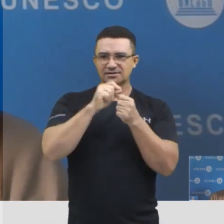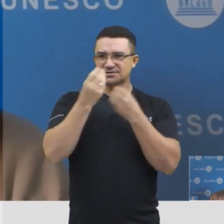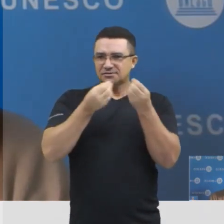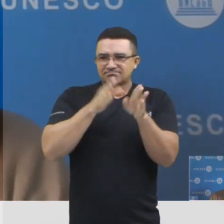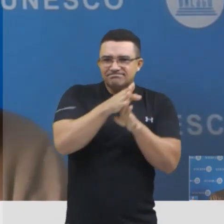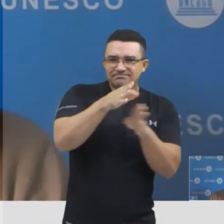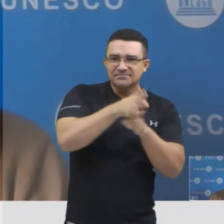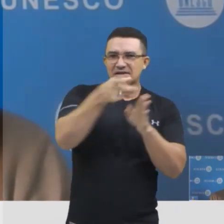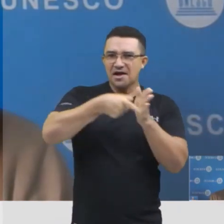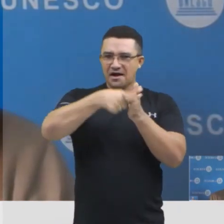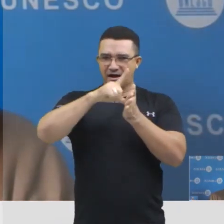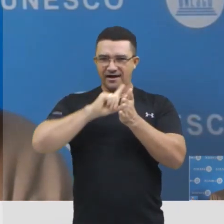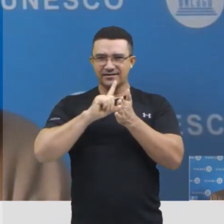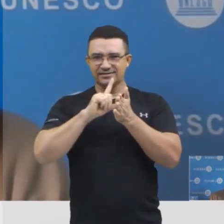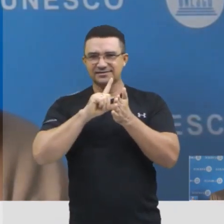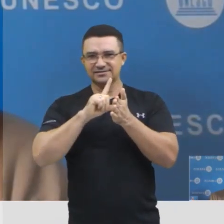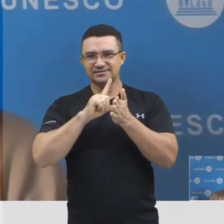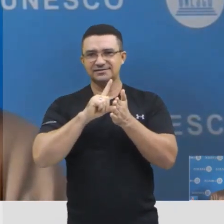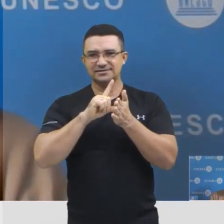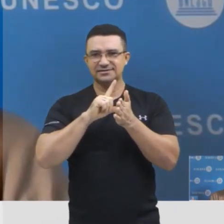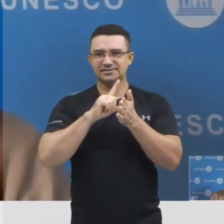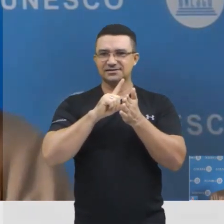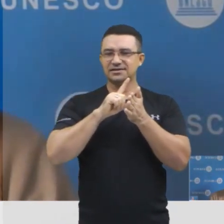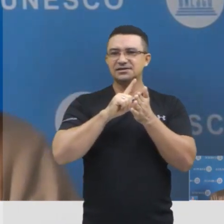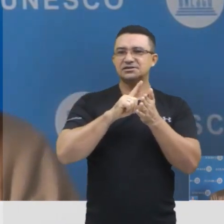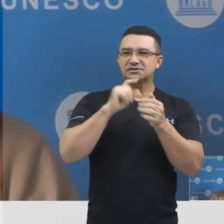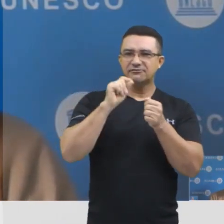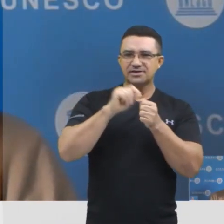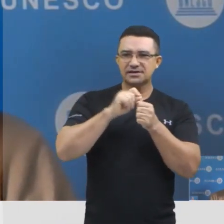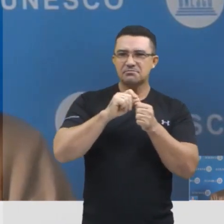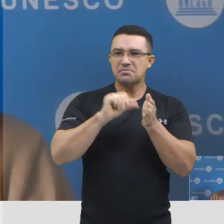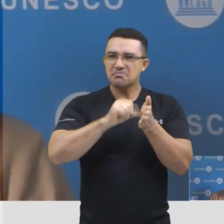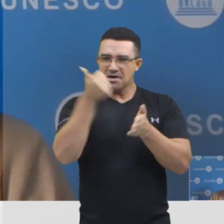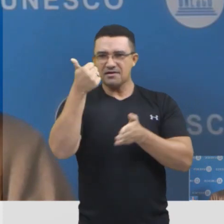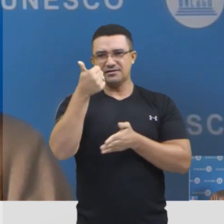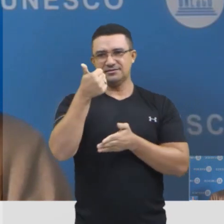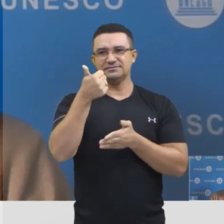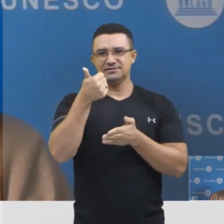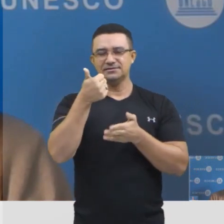antes de fazer a minha primeira intervenção.